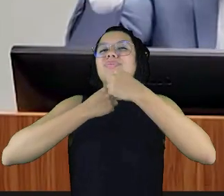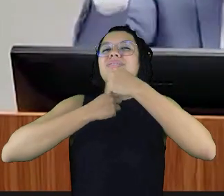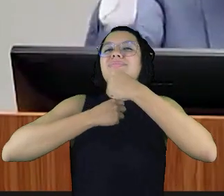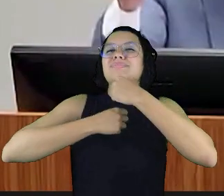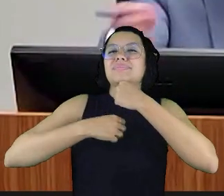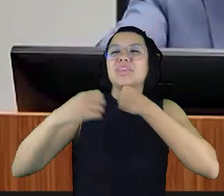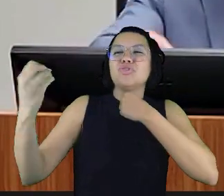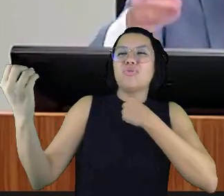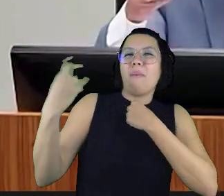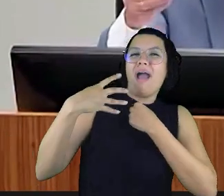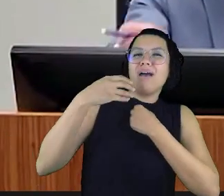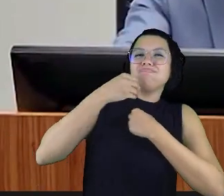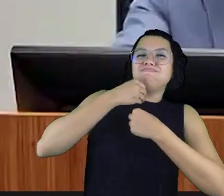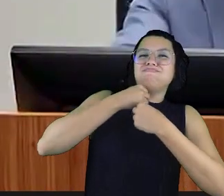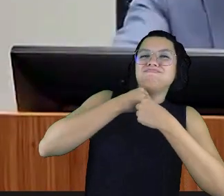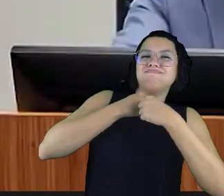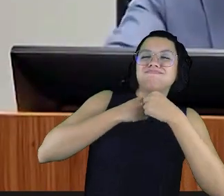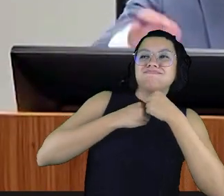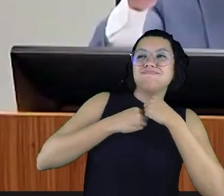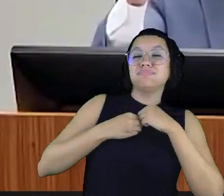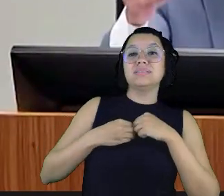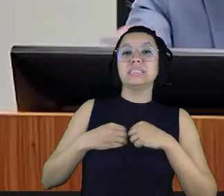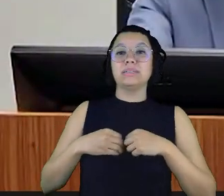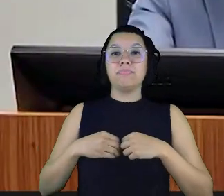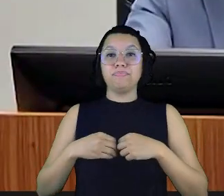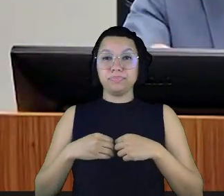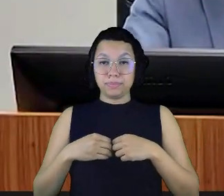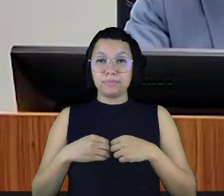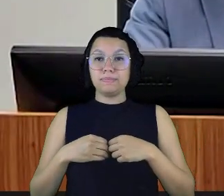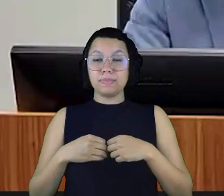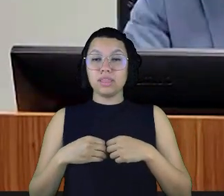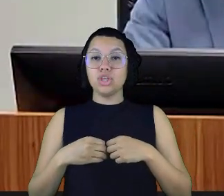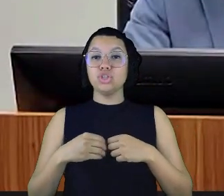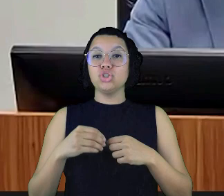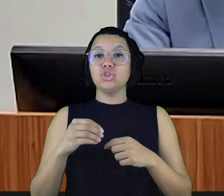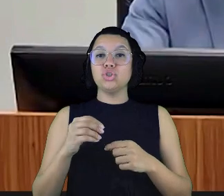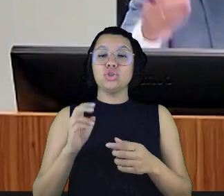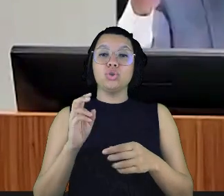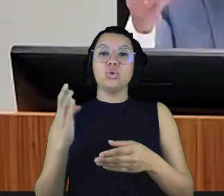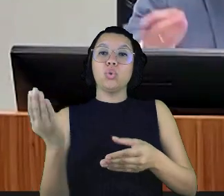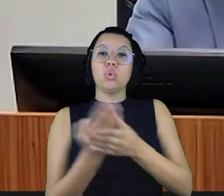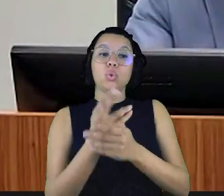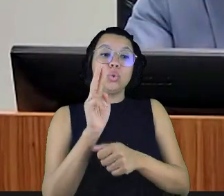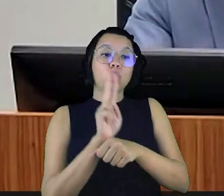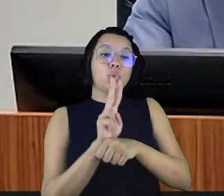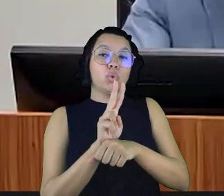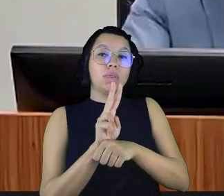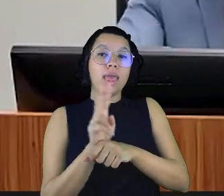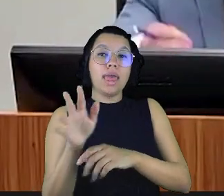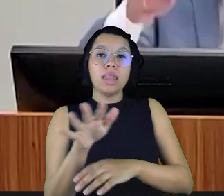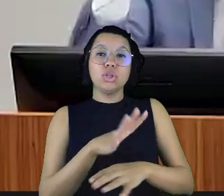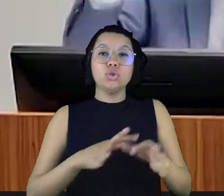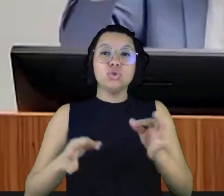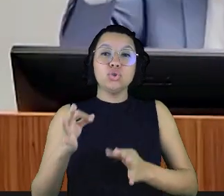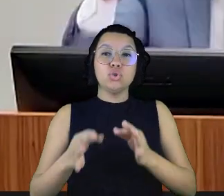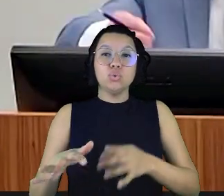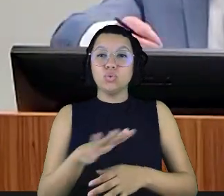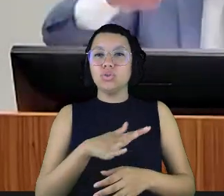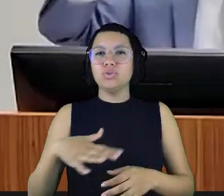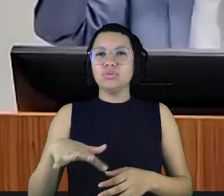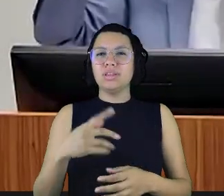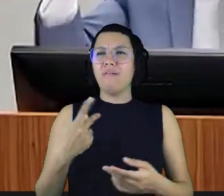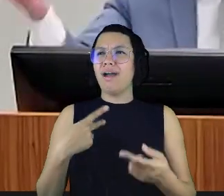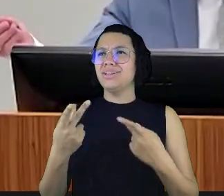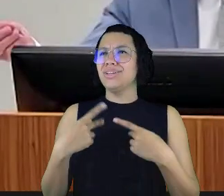de prestação de tutela jurisdicional em quantidade. A gente está preocupado com